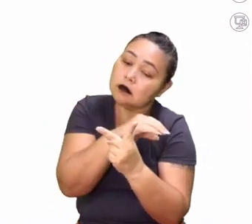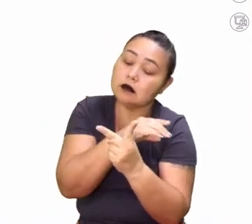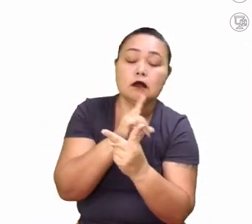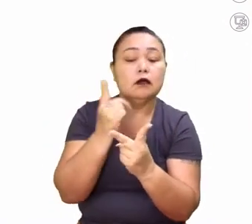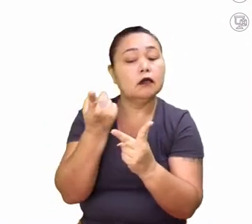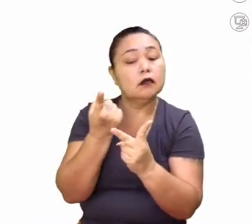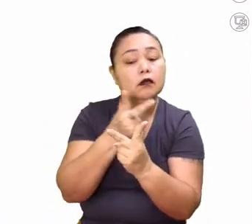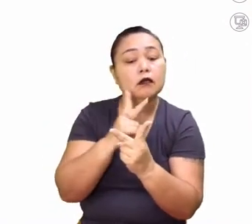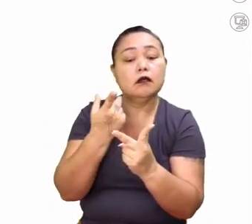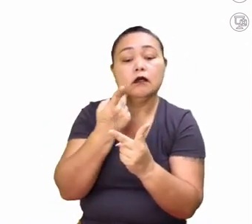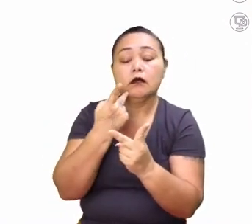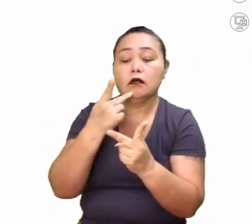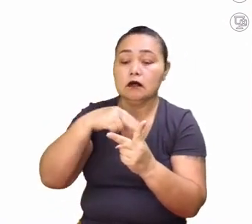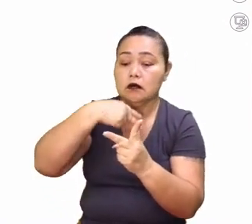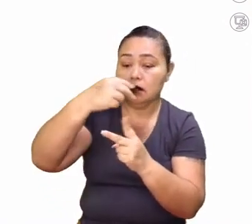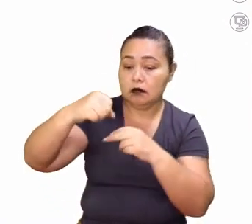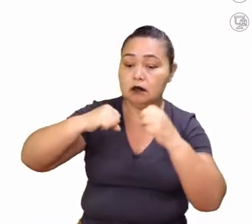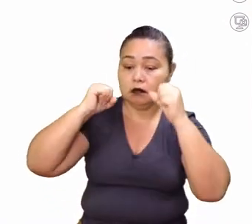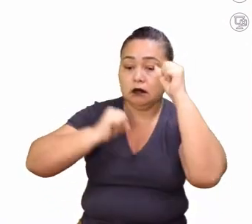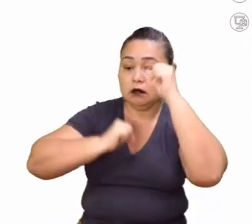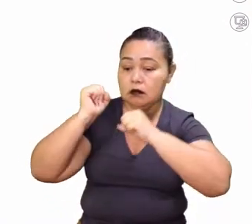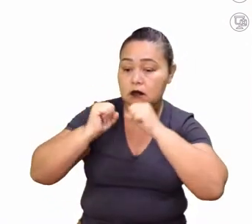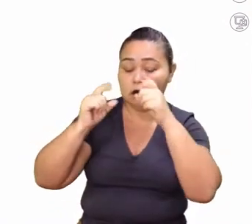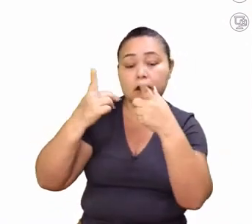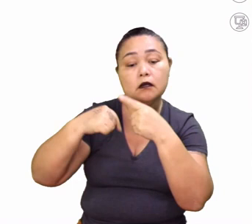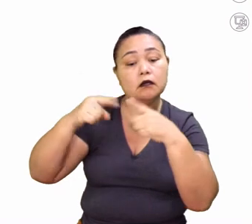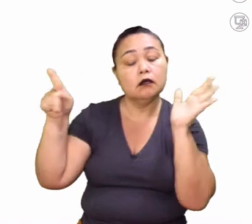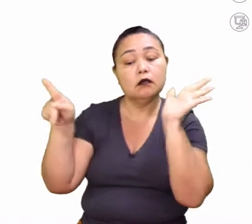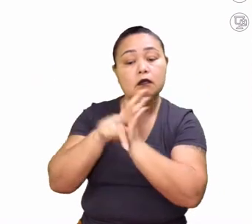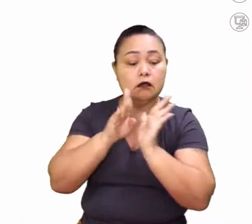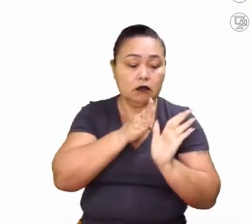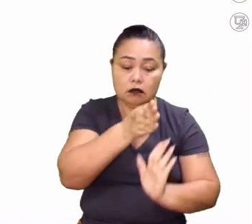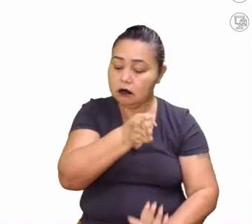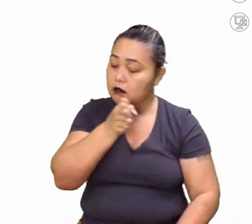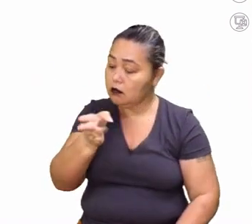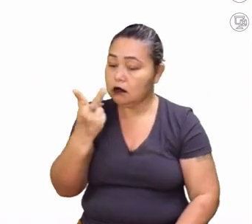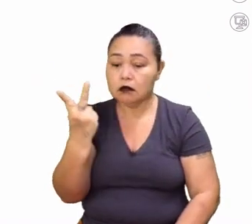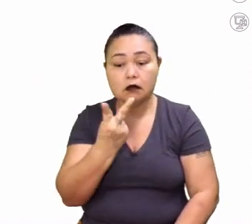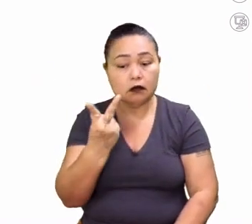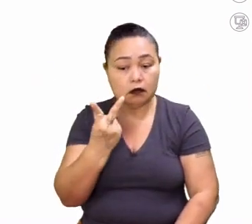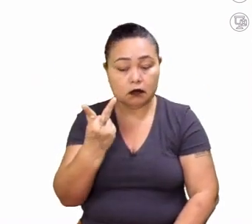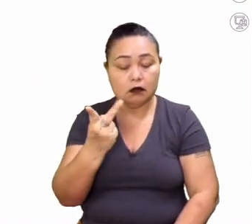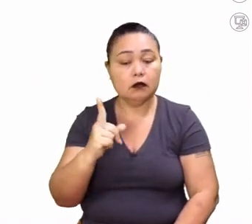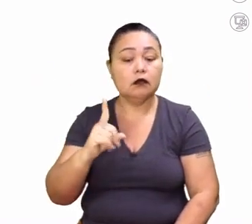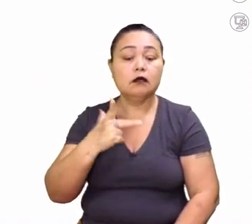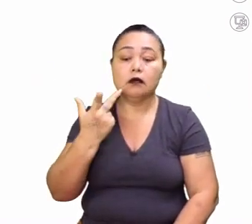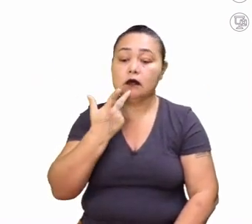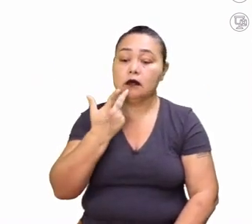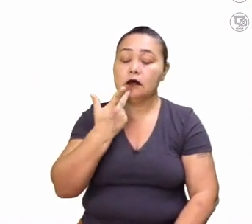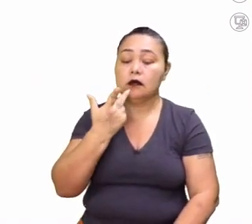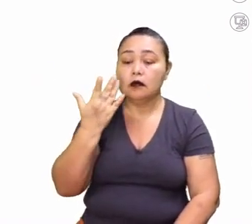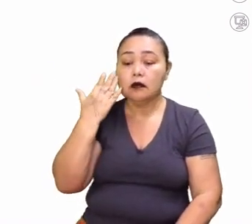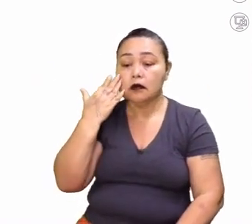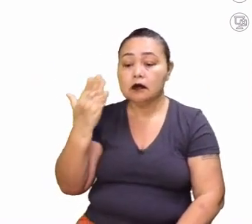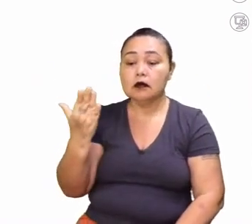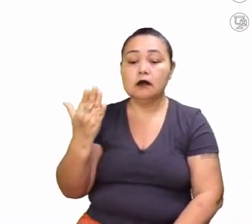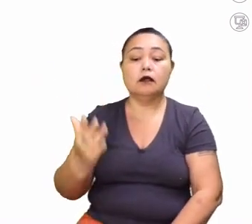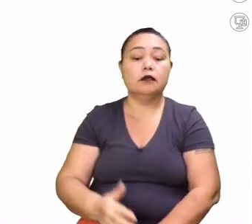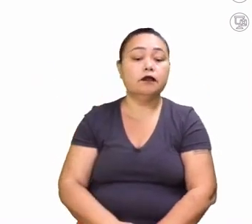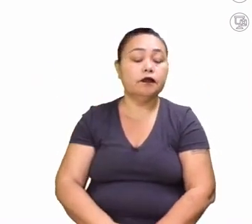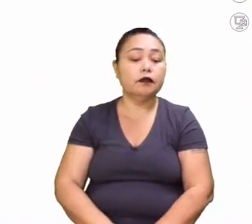então carn falou que o rendimento da Máquina era exclusivo dessas temperaturas né que que você pode ver disso Olha